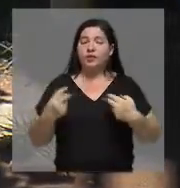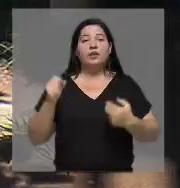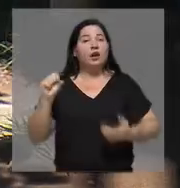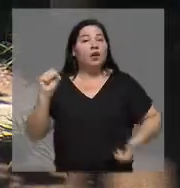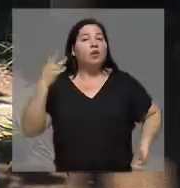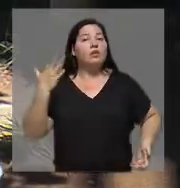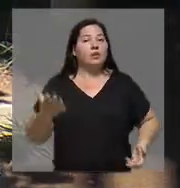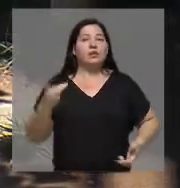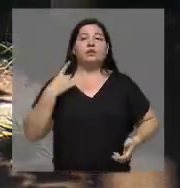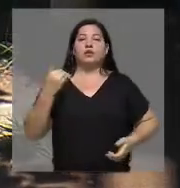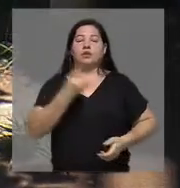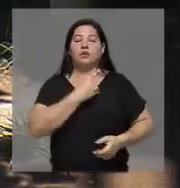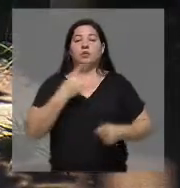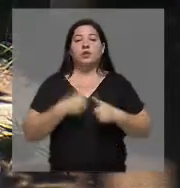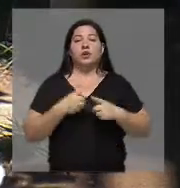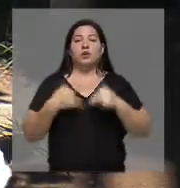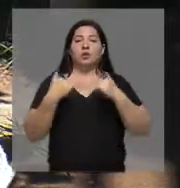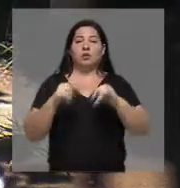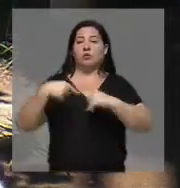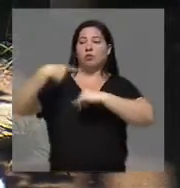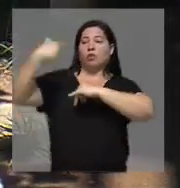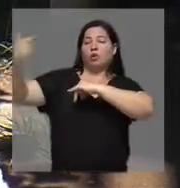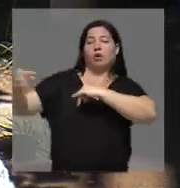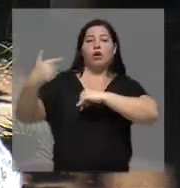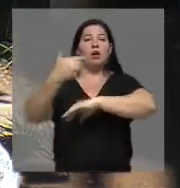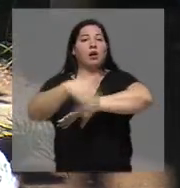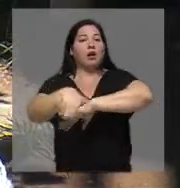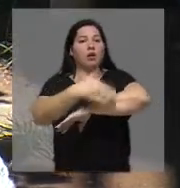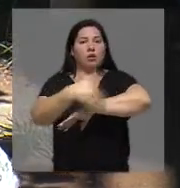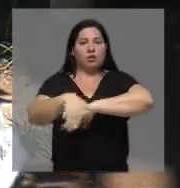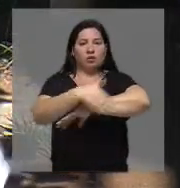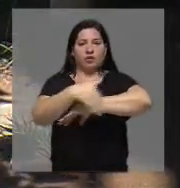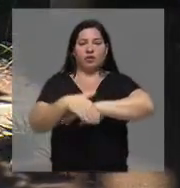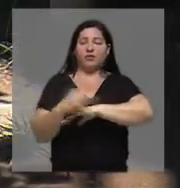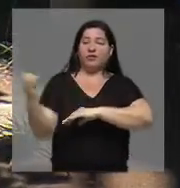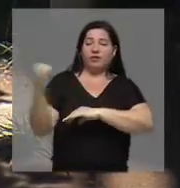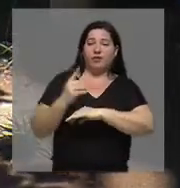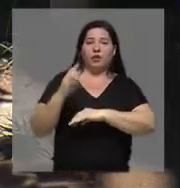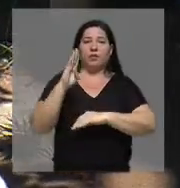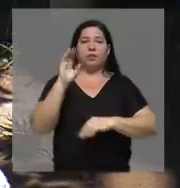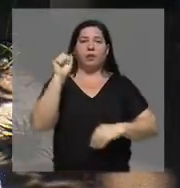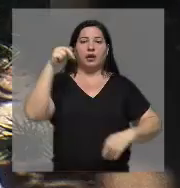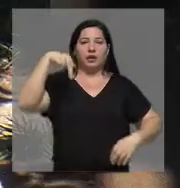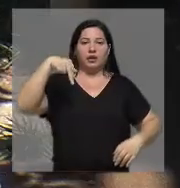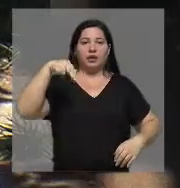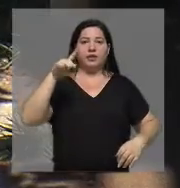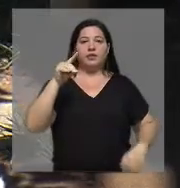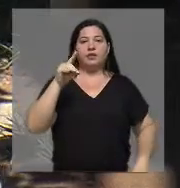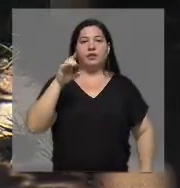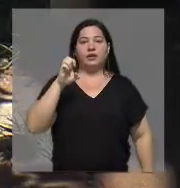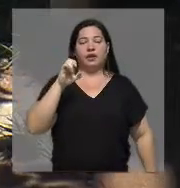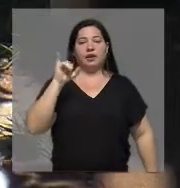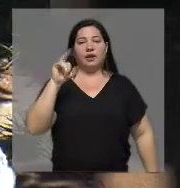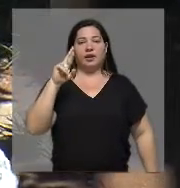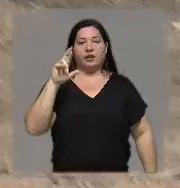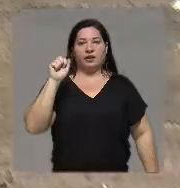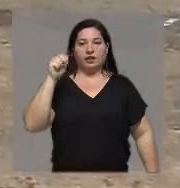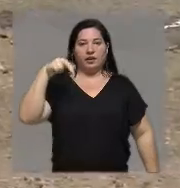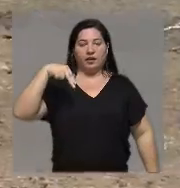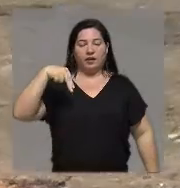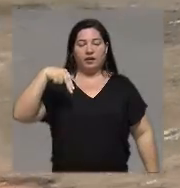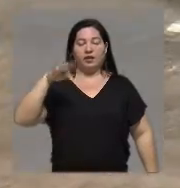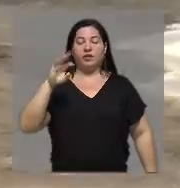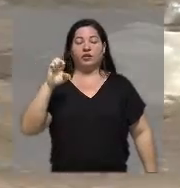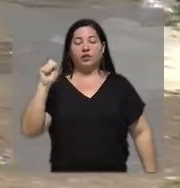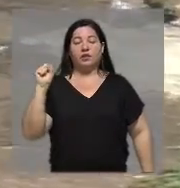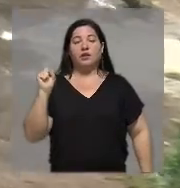a circular parando do outro lado da rua, né, que desce do Bandeirantes, por exemplo, mulheres grávidas, fica difícil